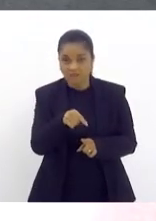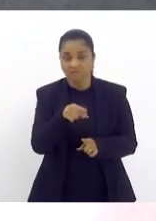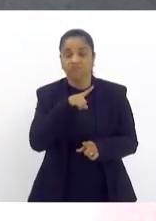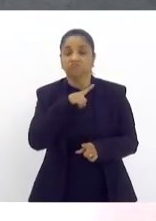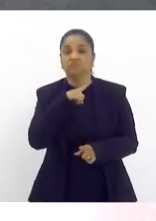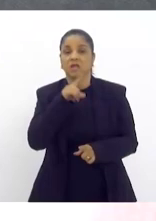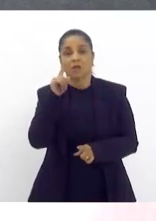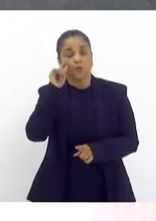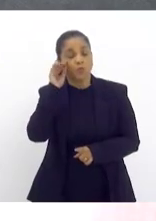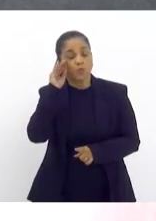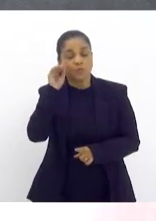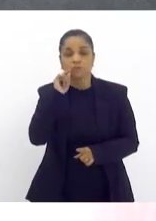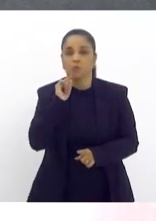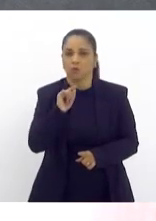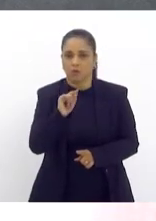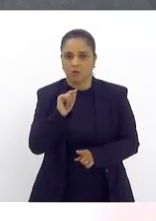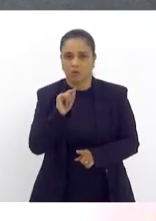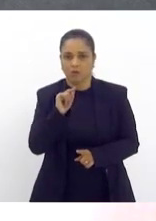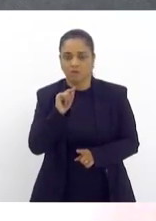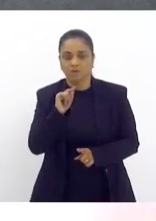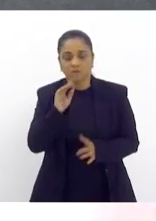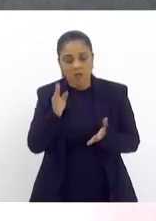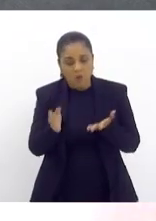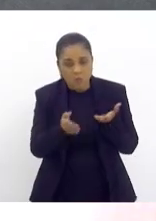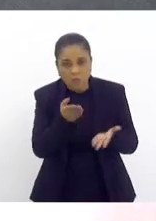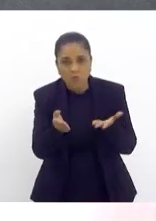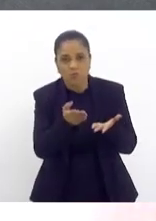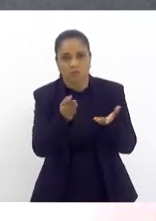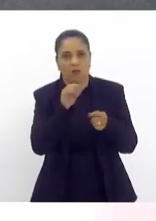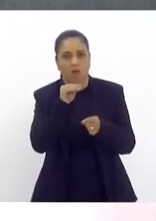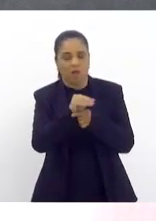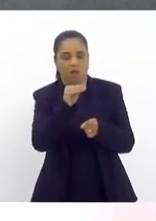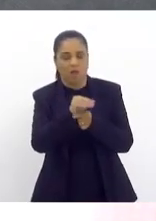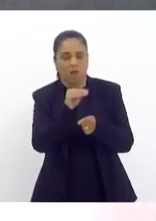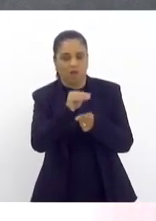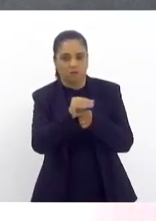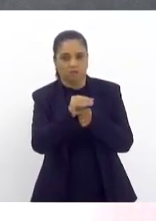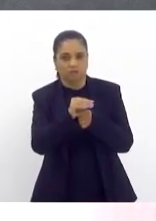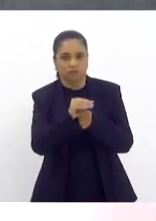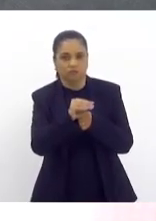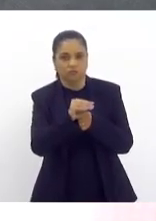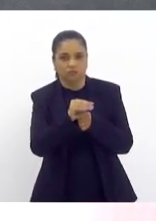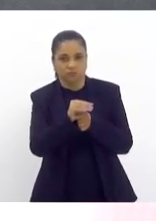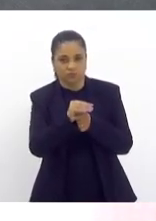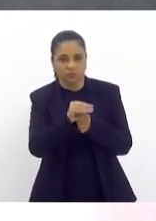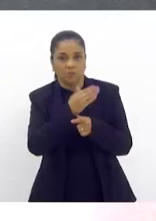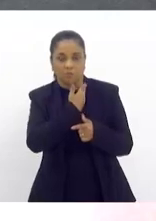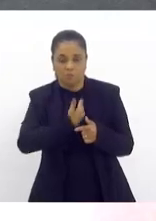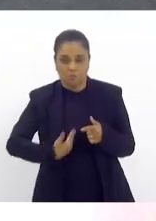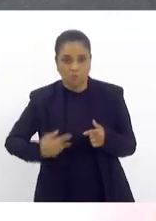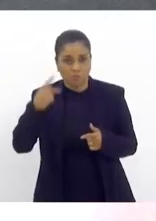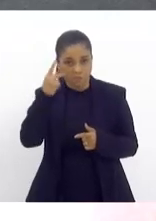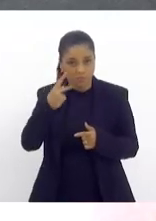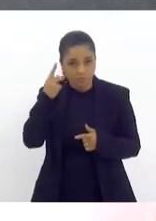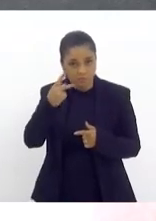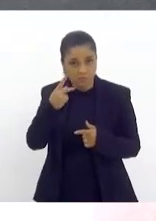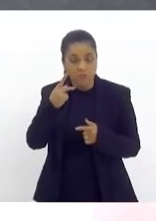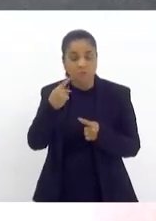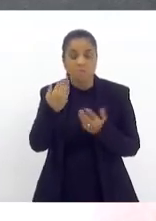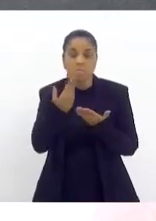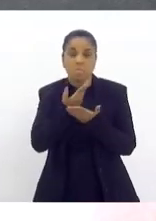uma prioridade com relação a políticas habitacionais, porque perderam a sua referência familiar muitas